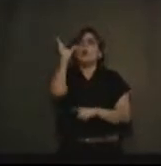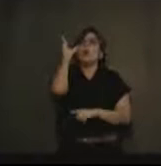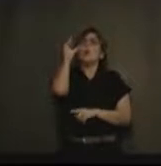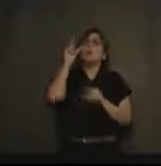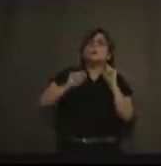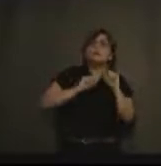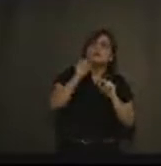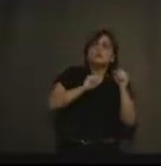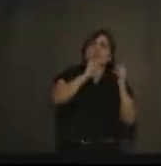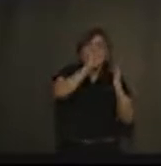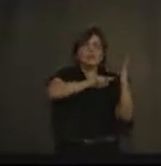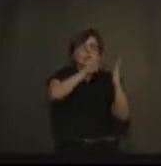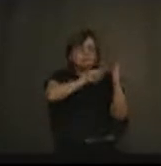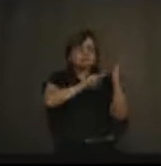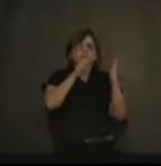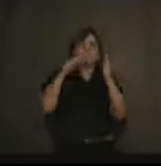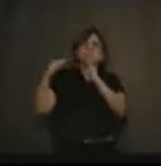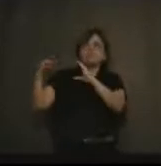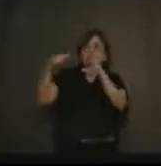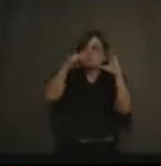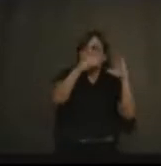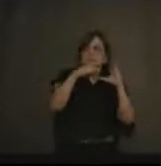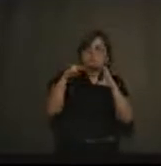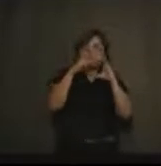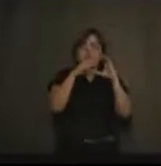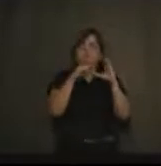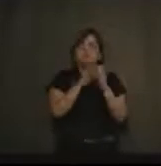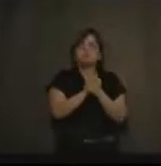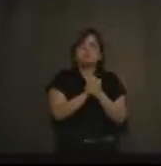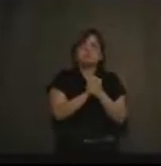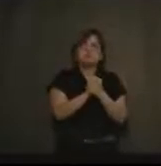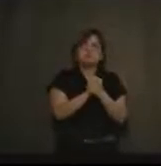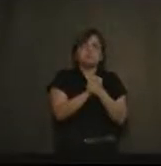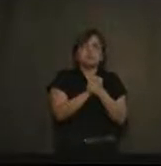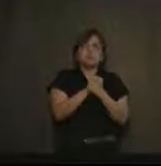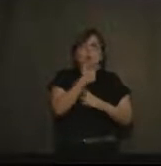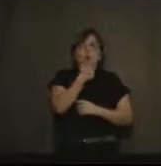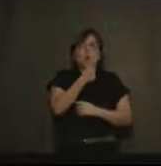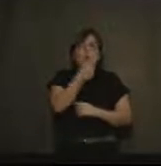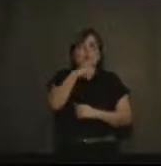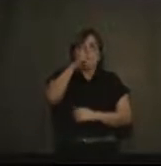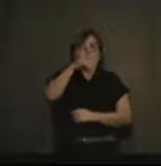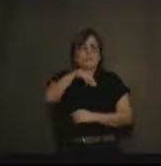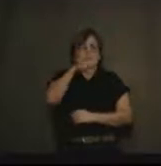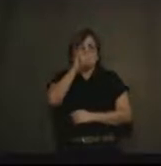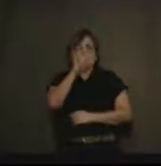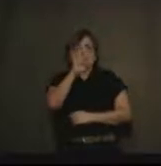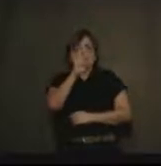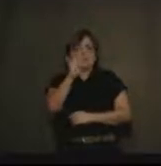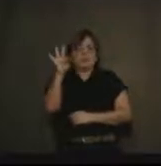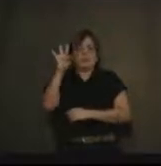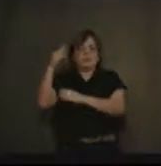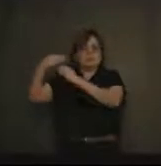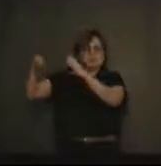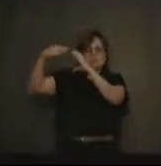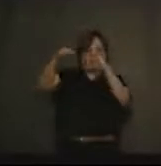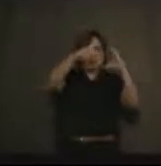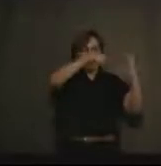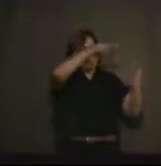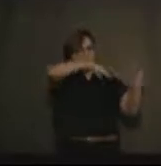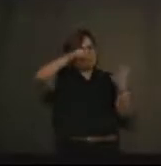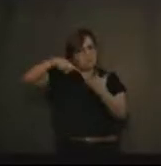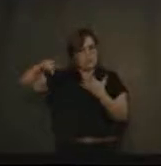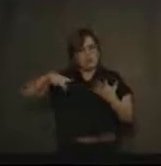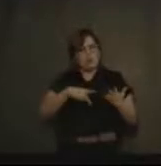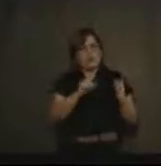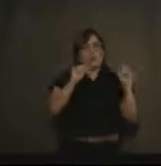a correspondência de Mitak Leffler com os amigos, em particular, por exemplo, com Sonia Kovalevsky,